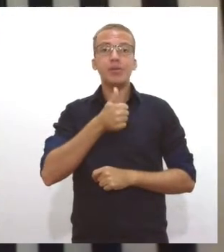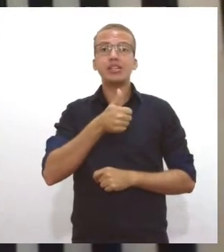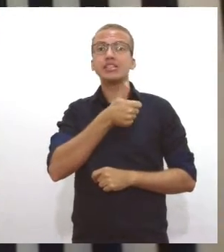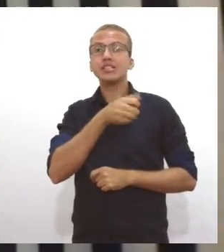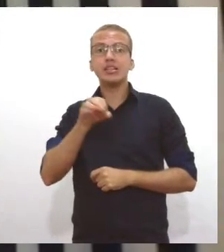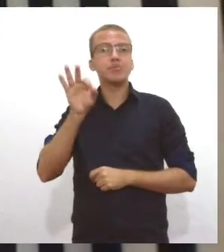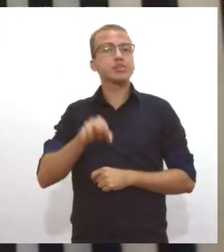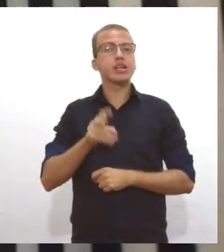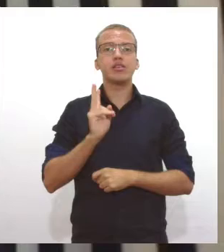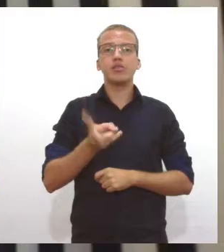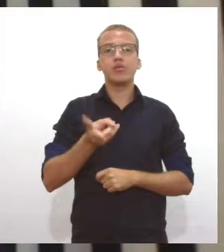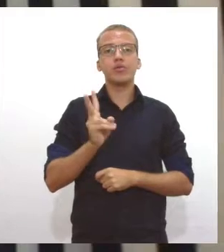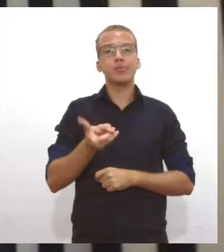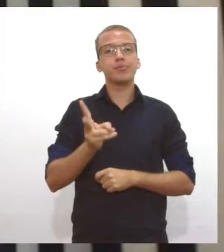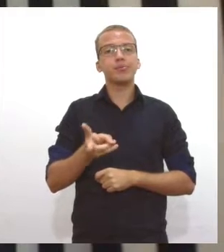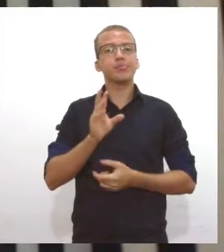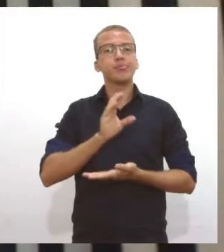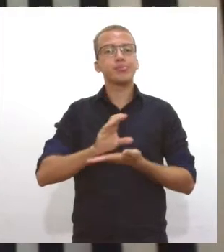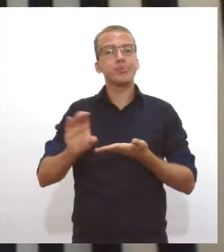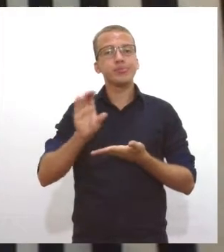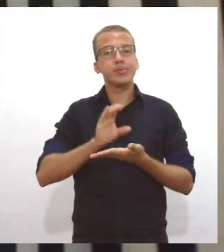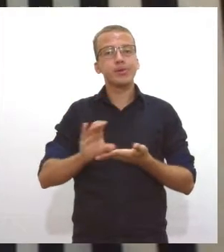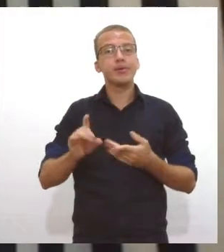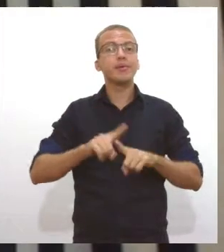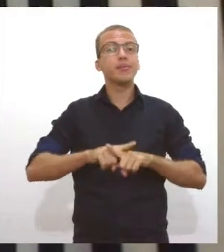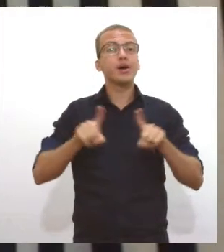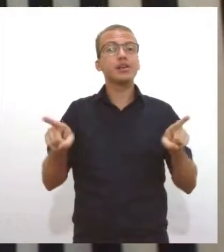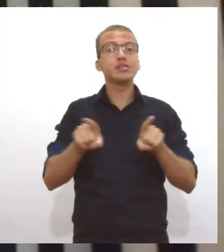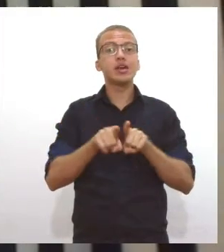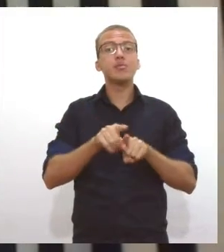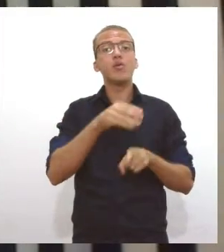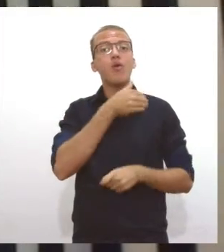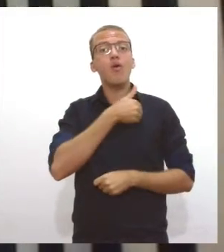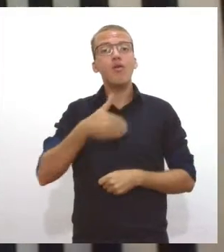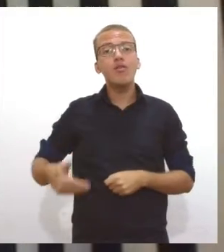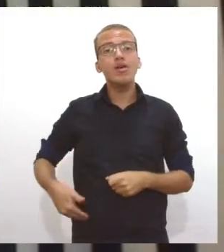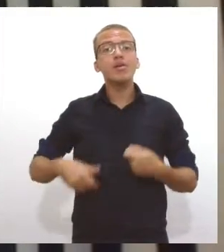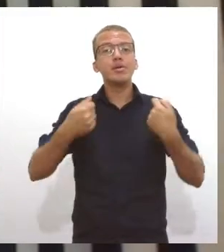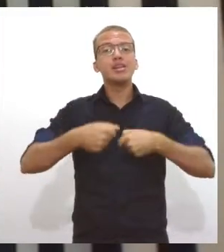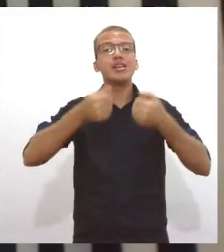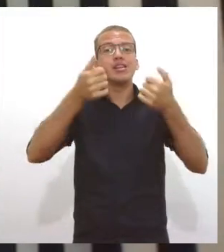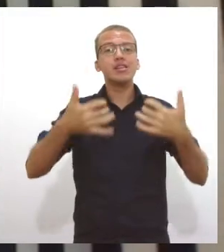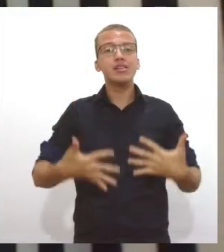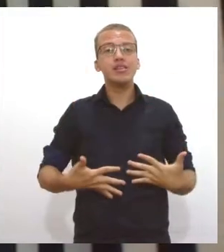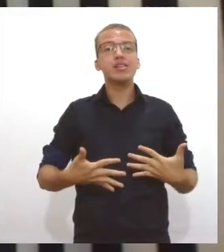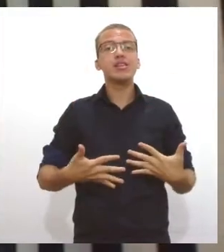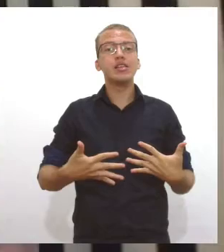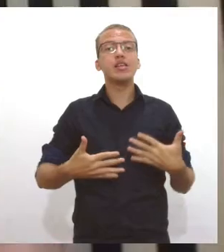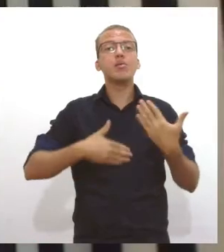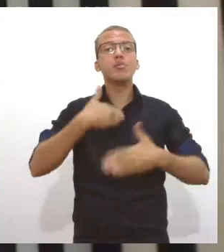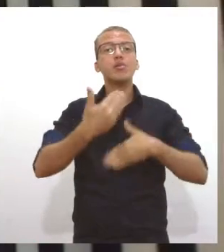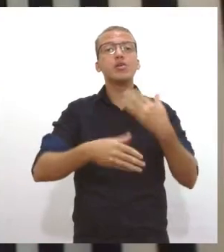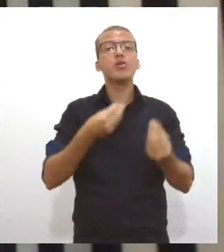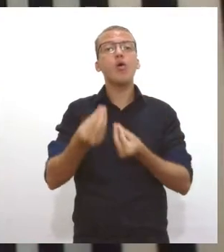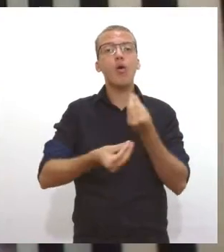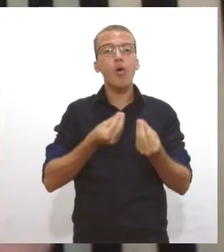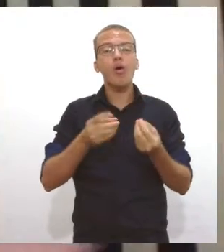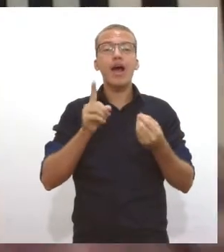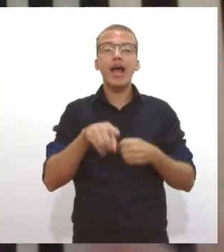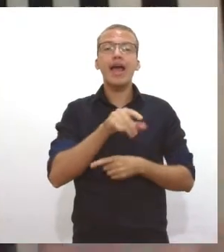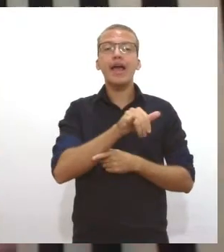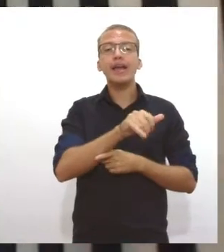processo de regulamentação o governo tem que dizer como vai fazer esse processo via INSS e via